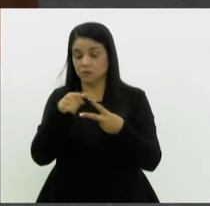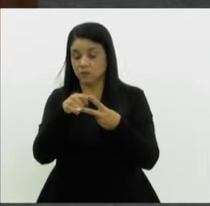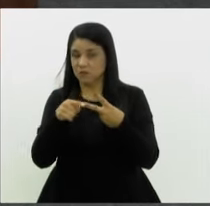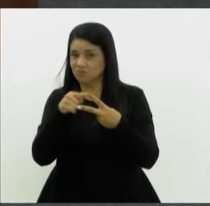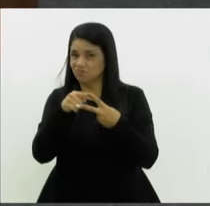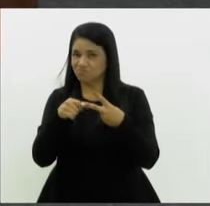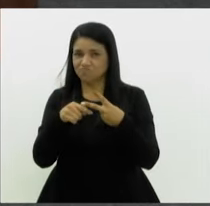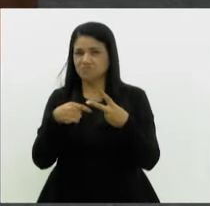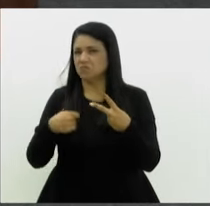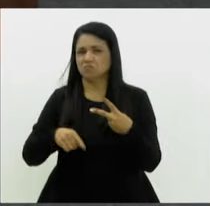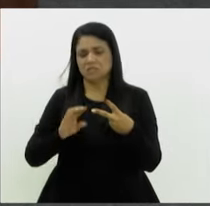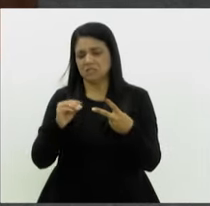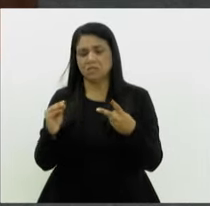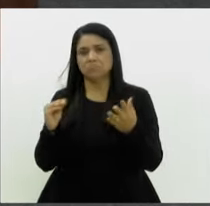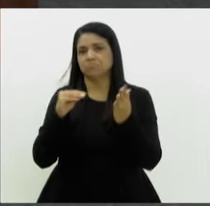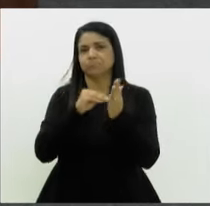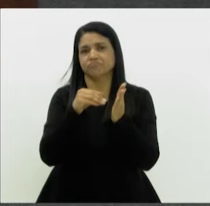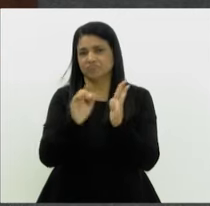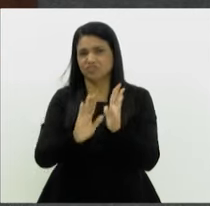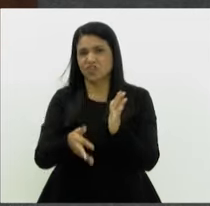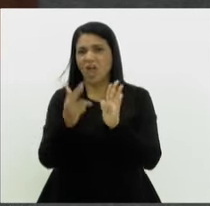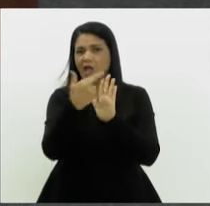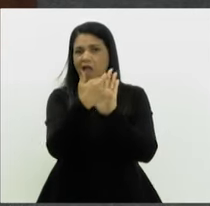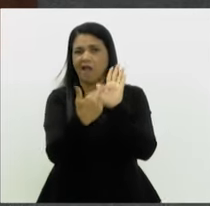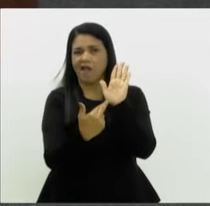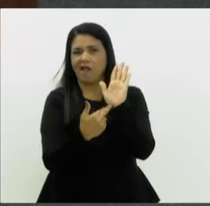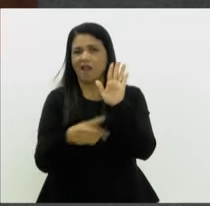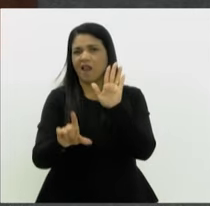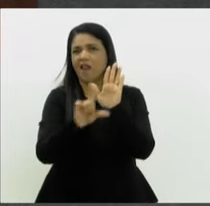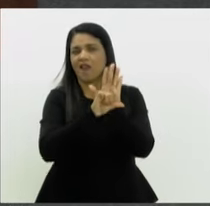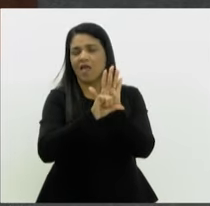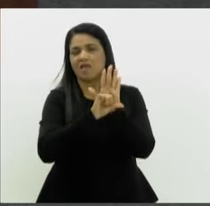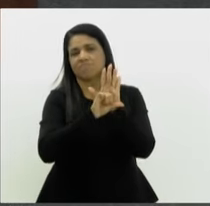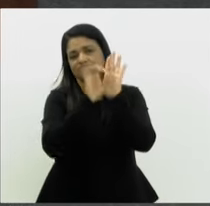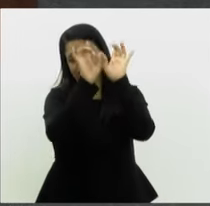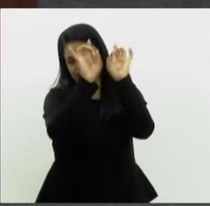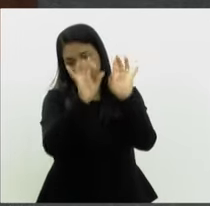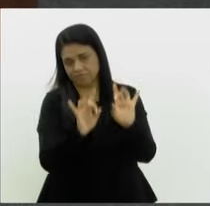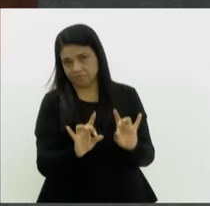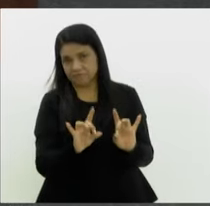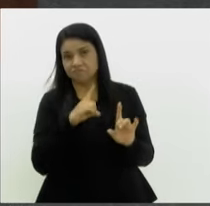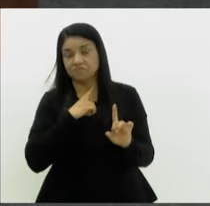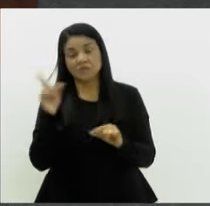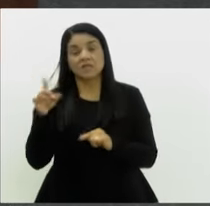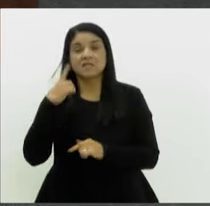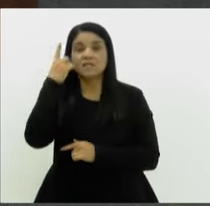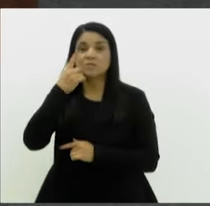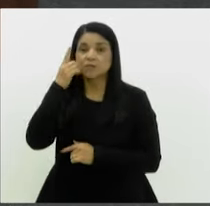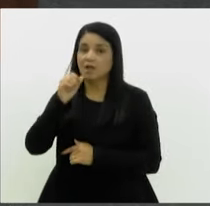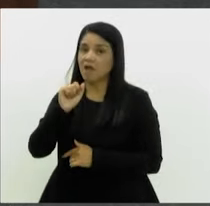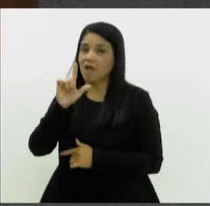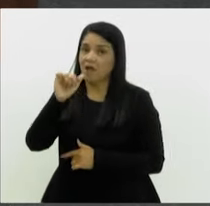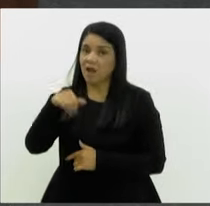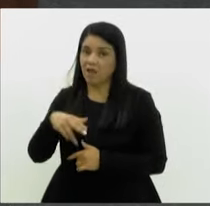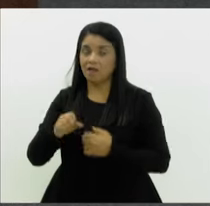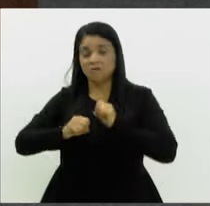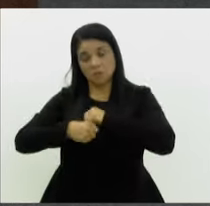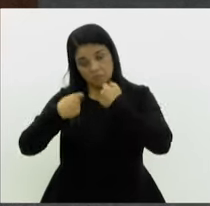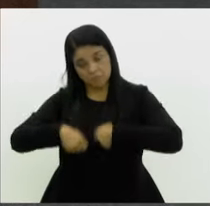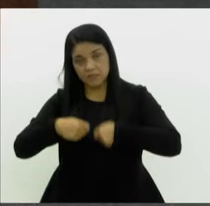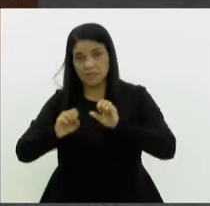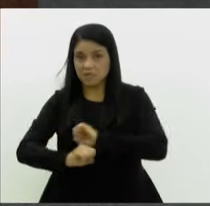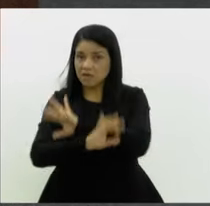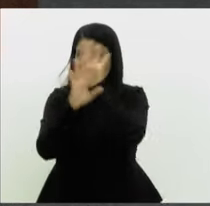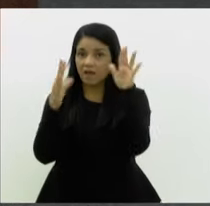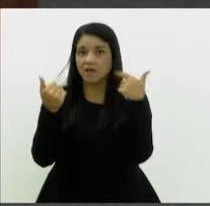precisassem sequer estar aqui, porque já são regulamentados por leis específicas. Mas, como o deputado levantou essa questão, cabia esclarecer, eu vou discutir